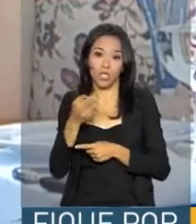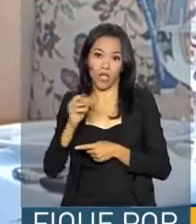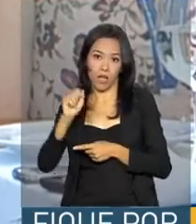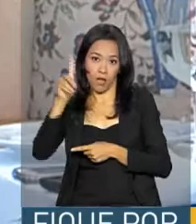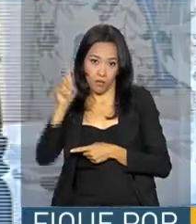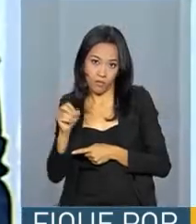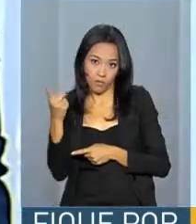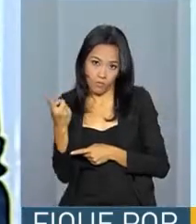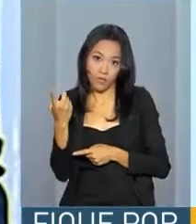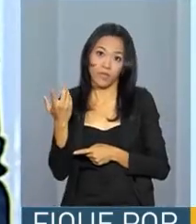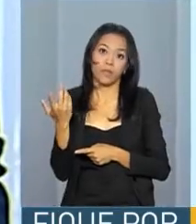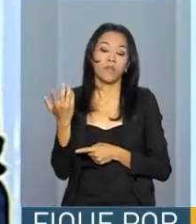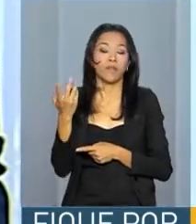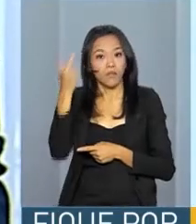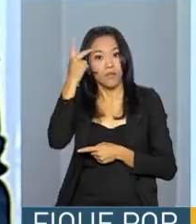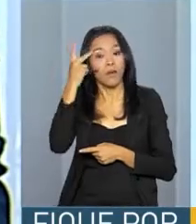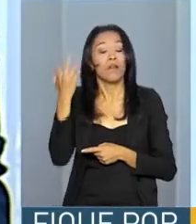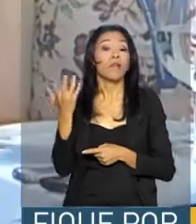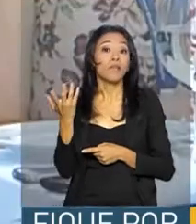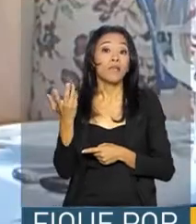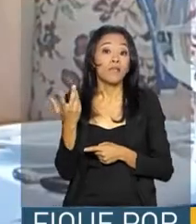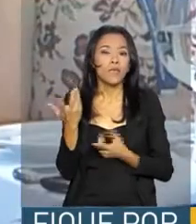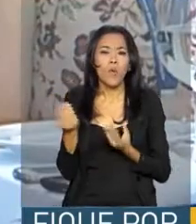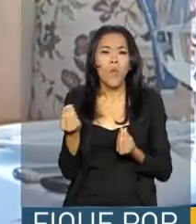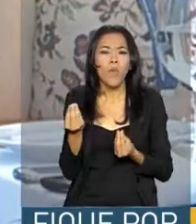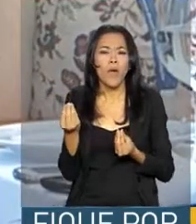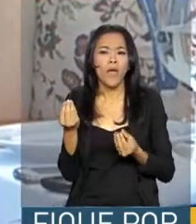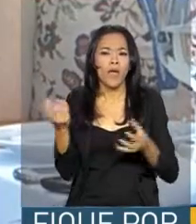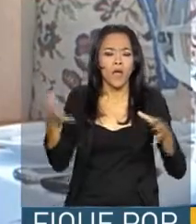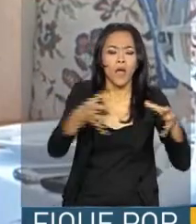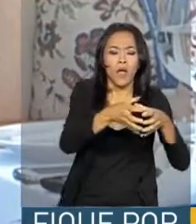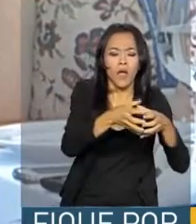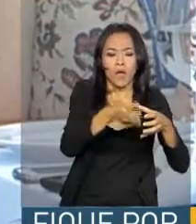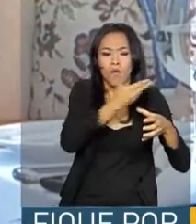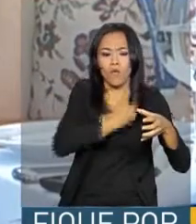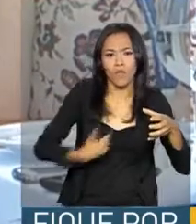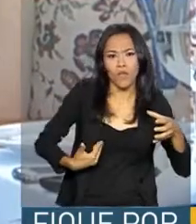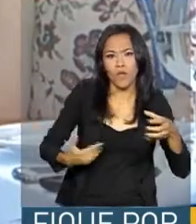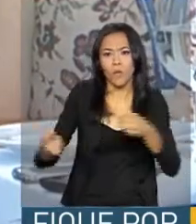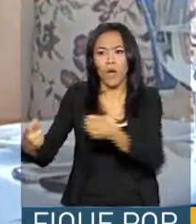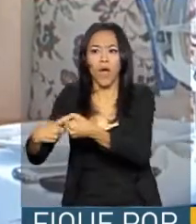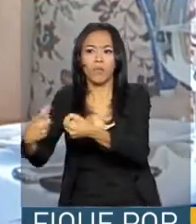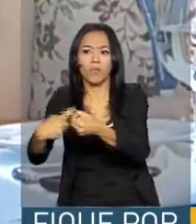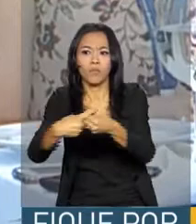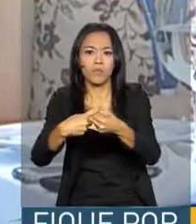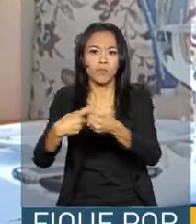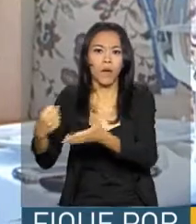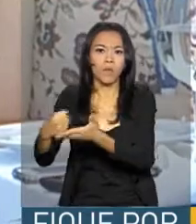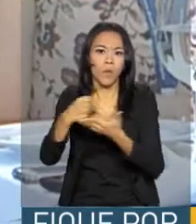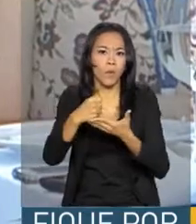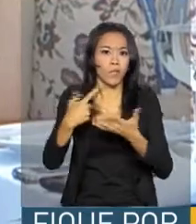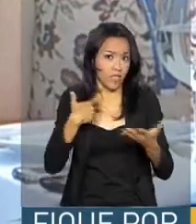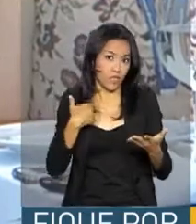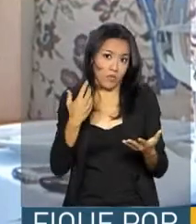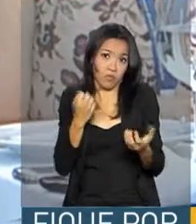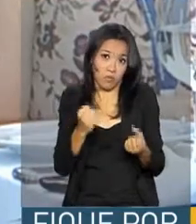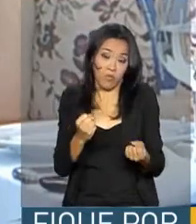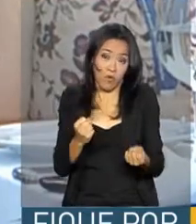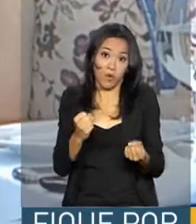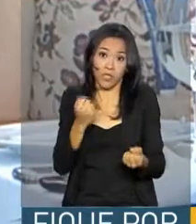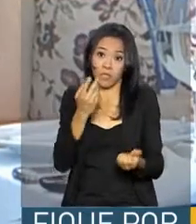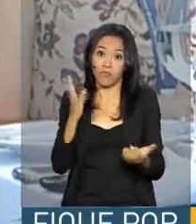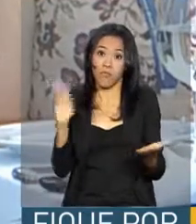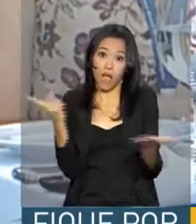essa divisão entre governo e aliados não coloca em risco as chances de o governo sair derrotado e a oposição levar às eleições